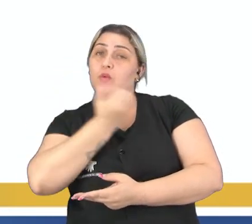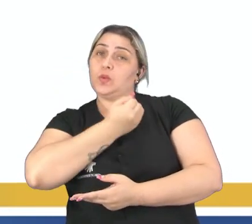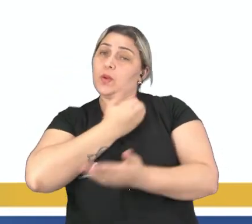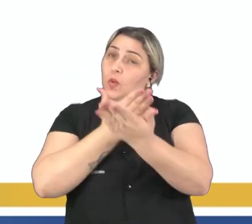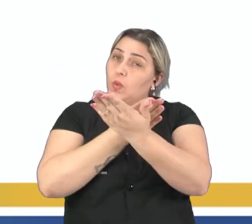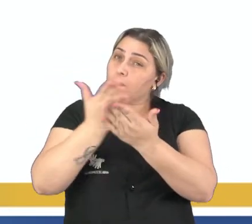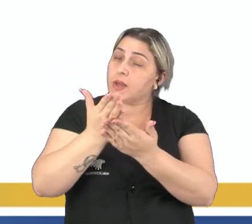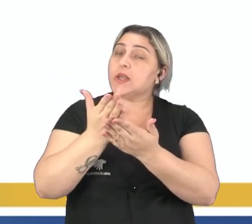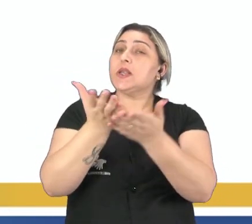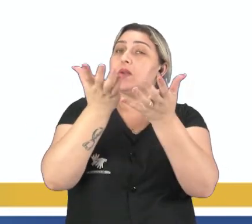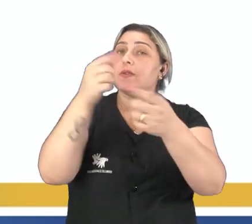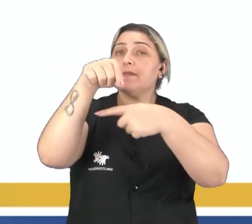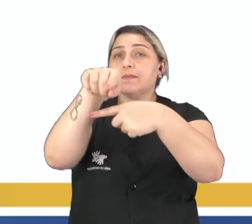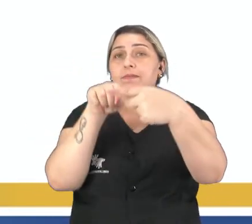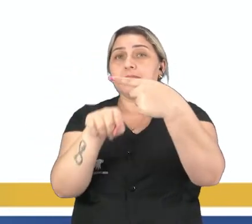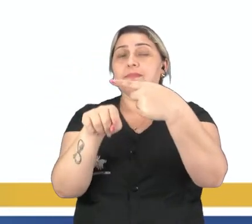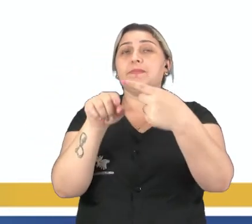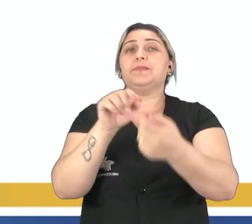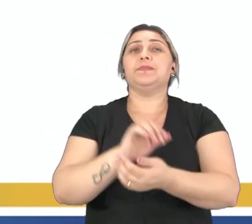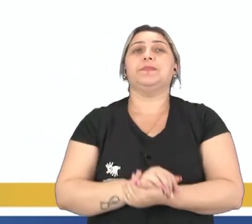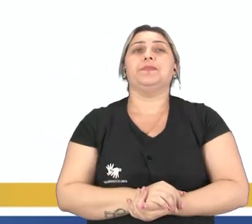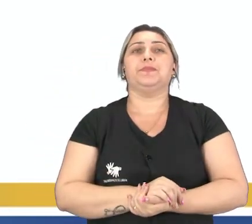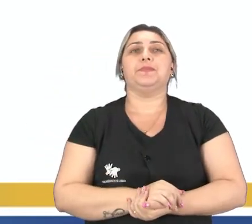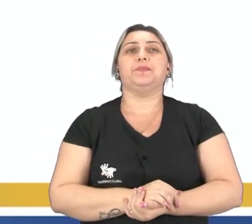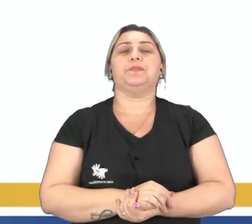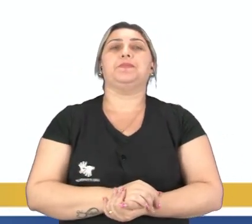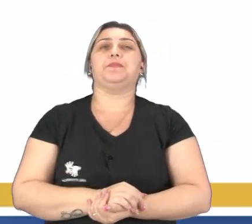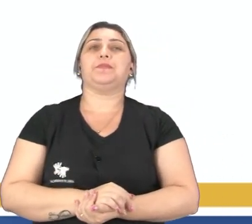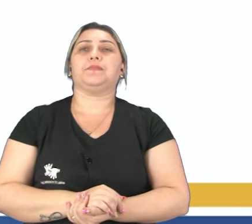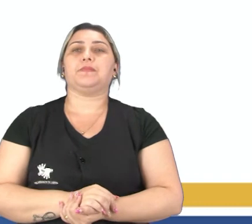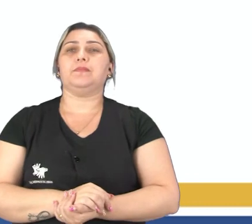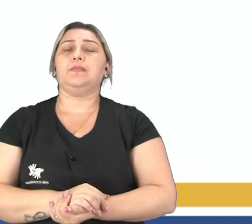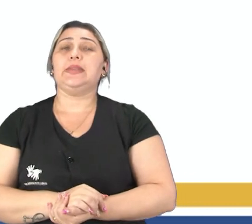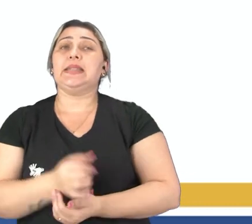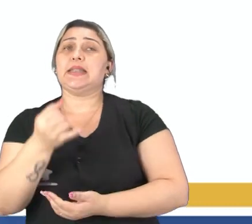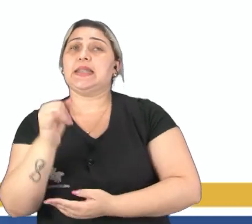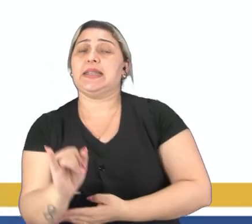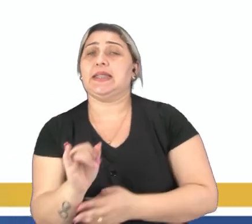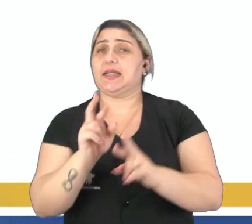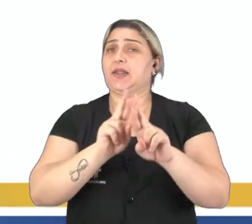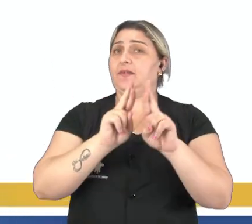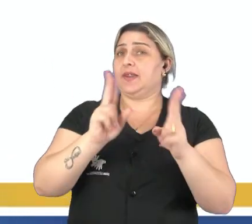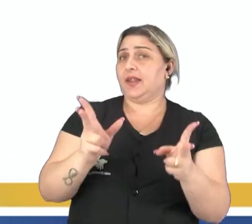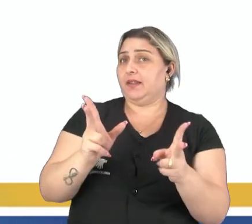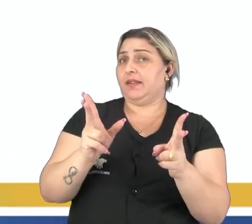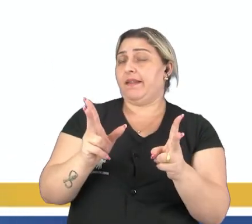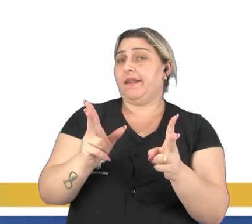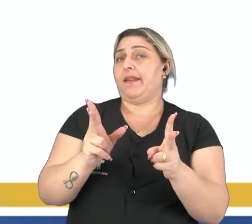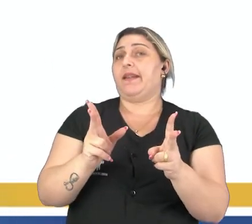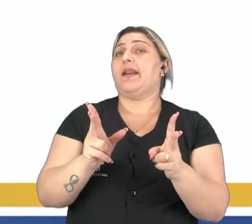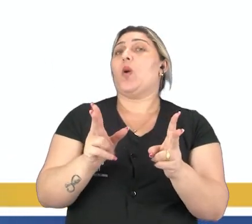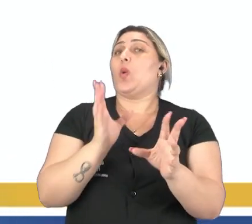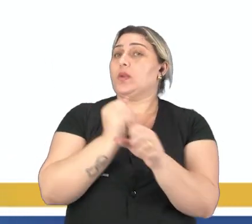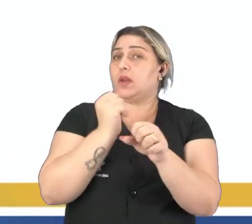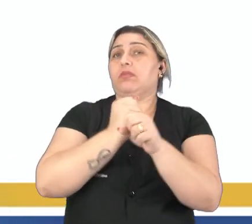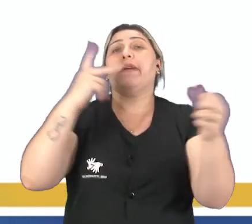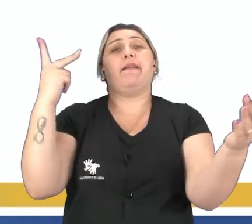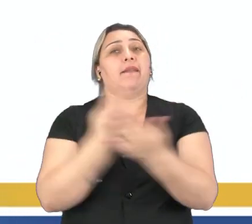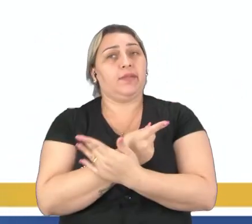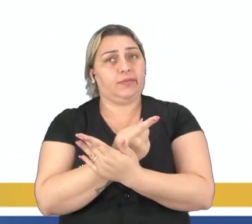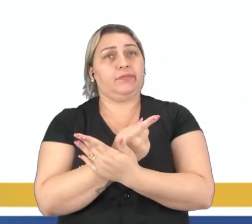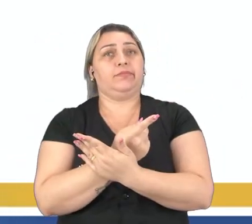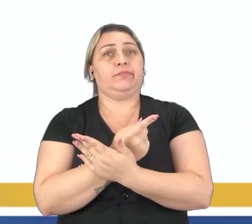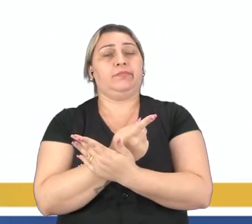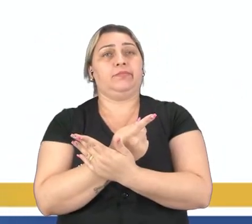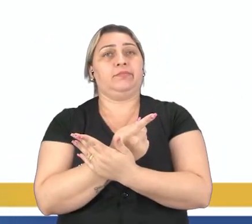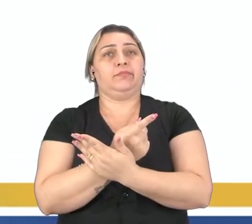que eu quero dividir. Professor, e se der diferente disso daí? Bom, se der